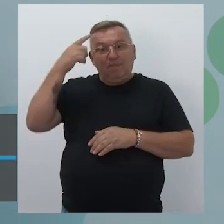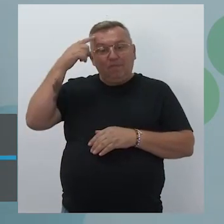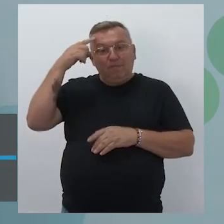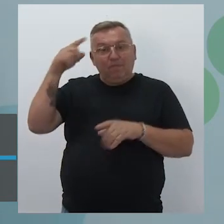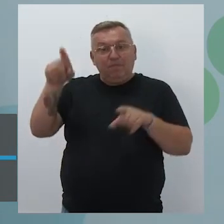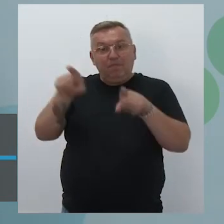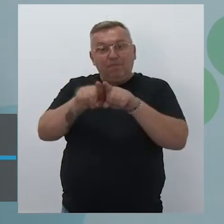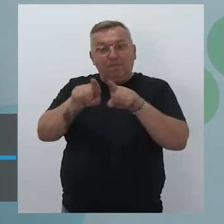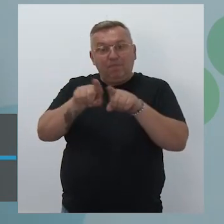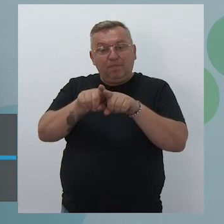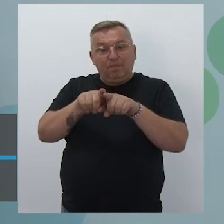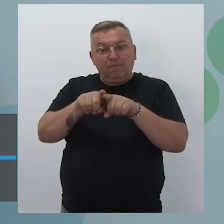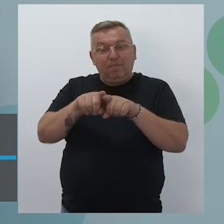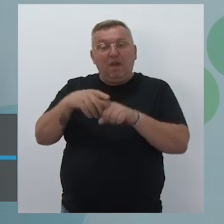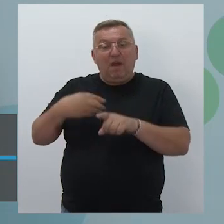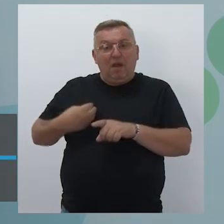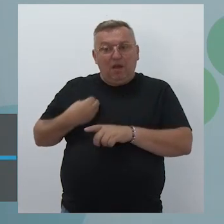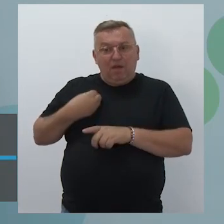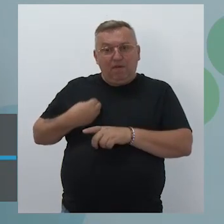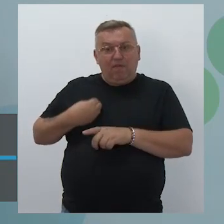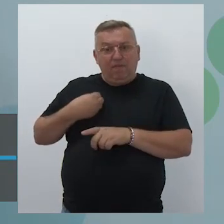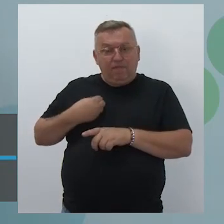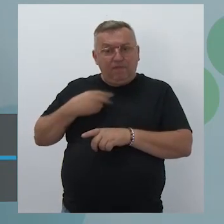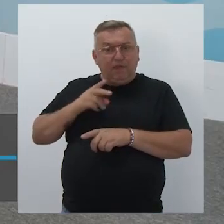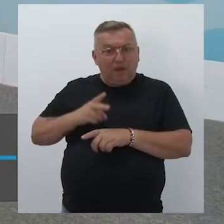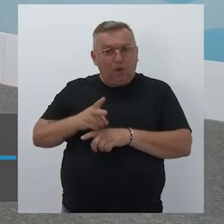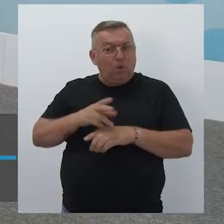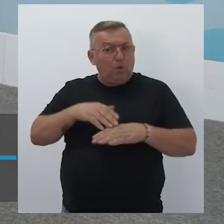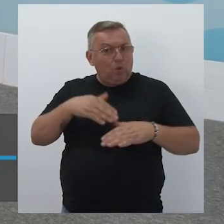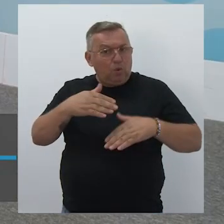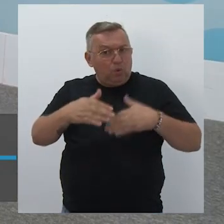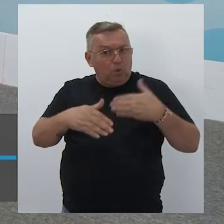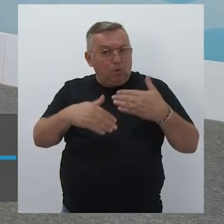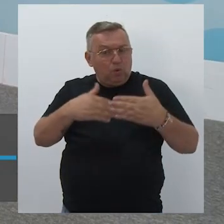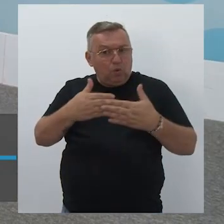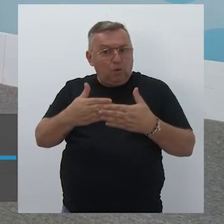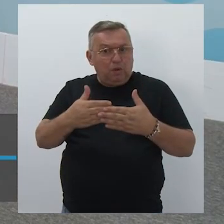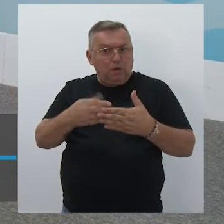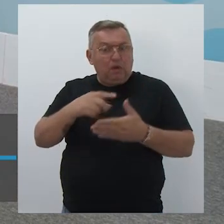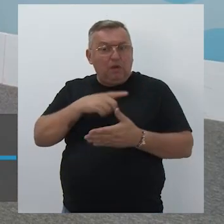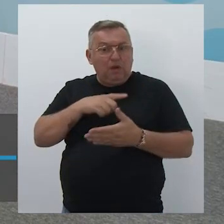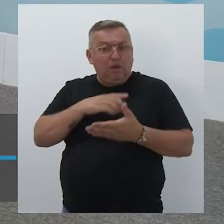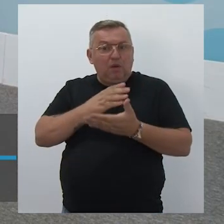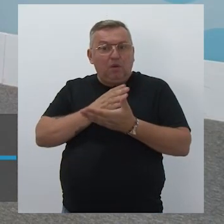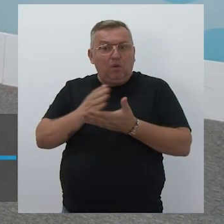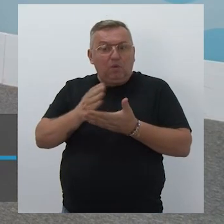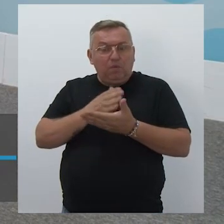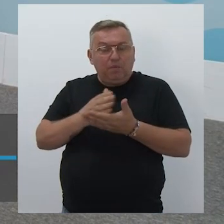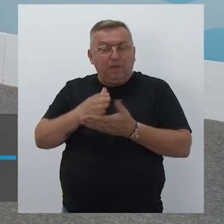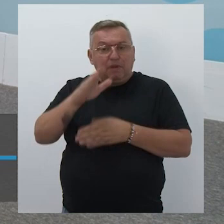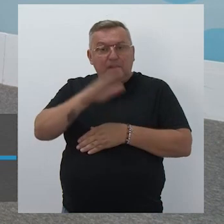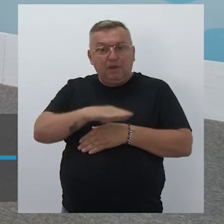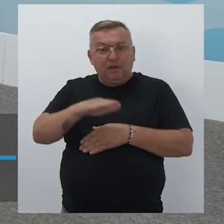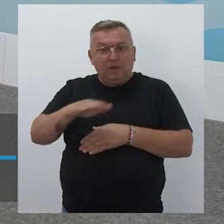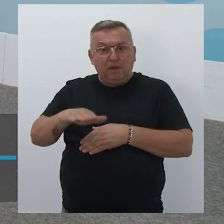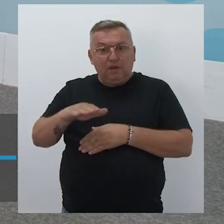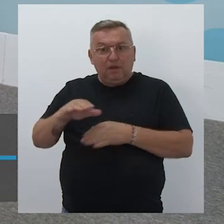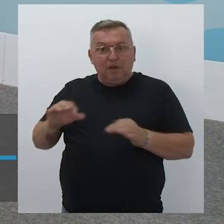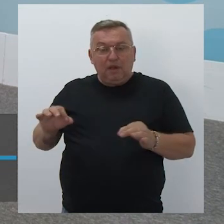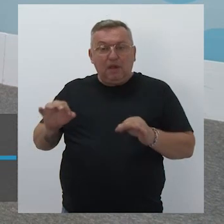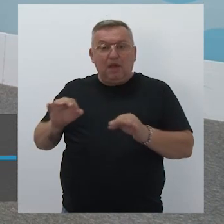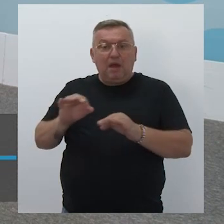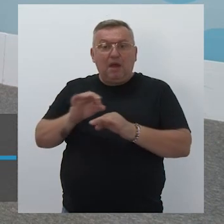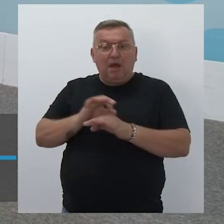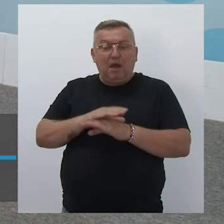também que a vida, ela percorre uma trajetória, né? Ela começa na infância e se encerra